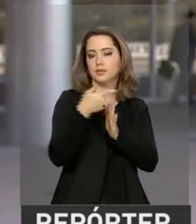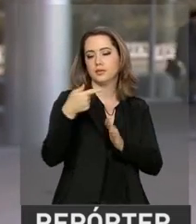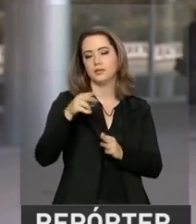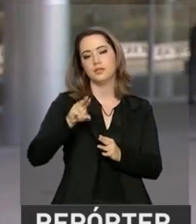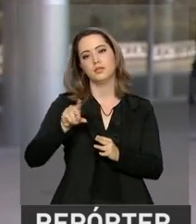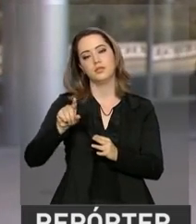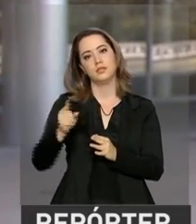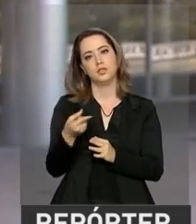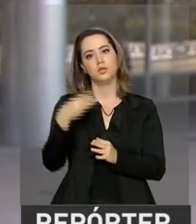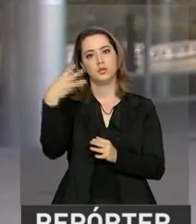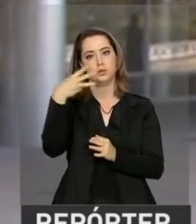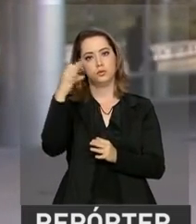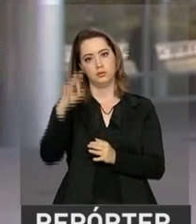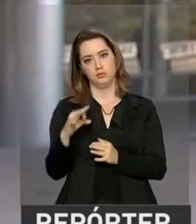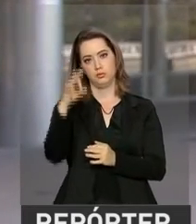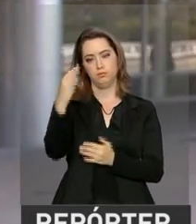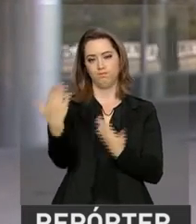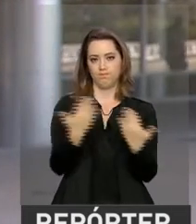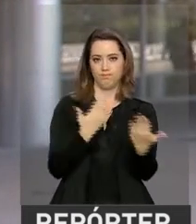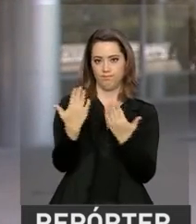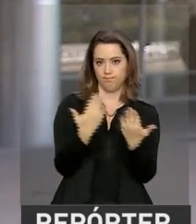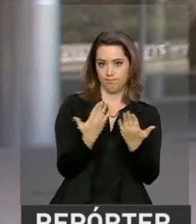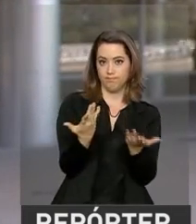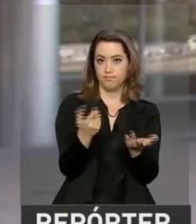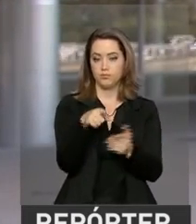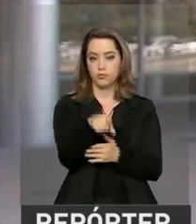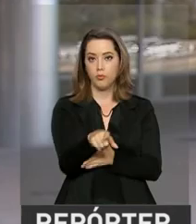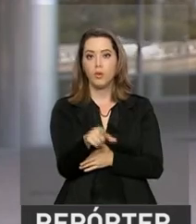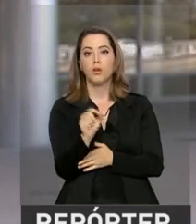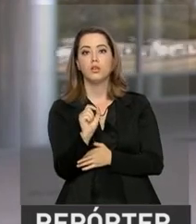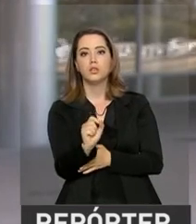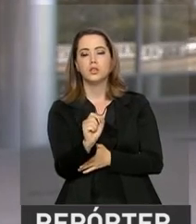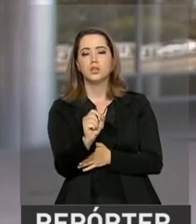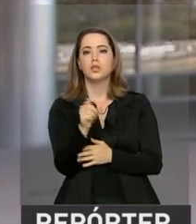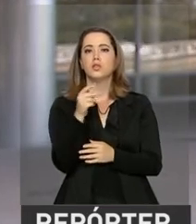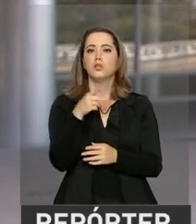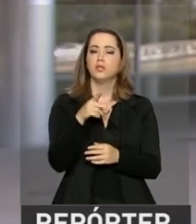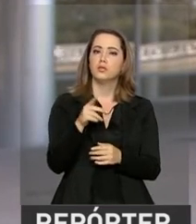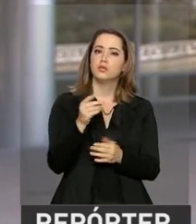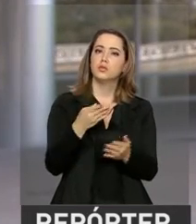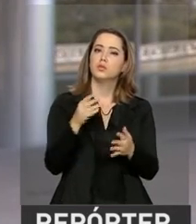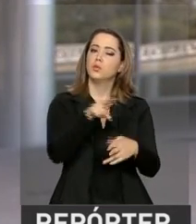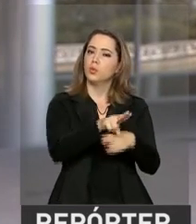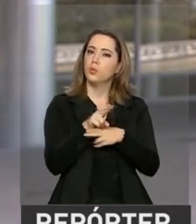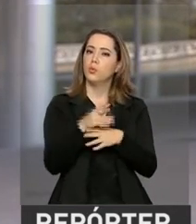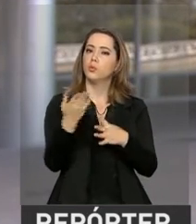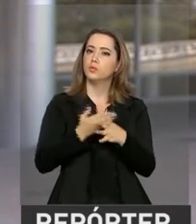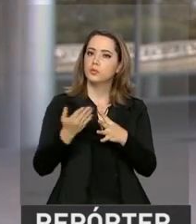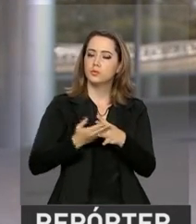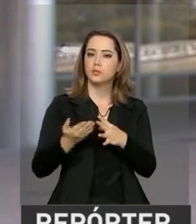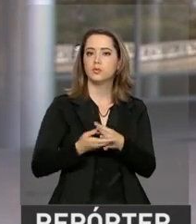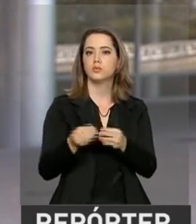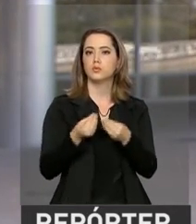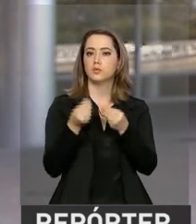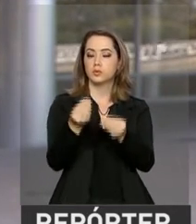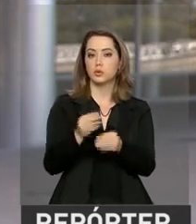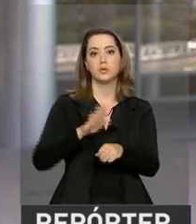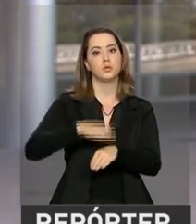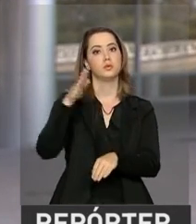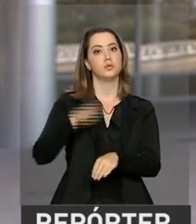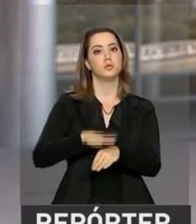7,3% no mesmo período. Segundo o Banco Central, as concessões de crédito cresceram mais nas modalidades com